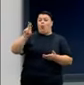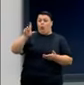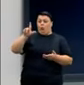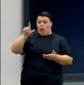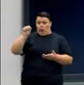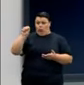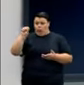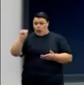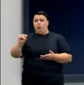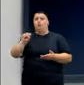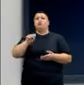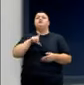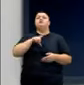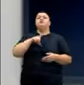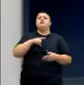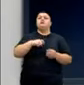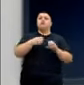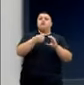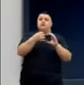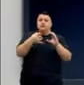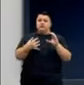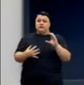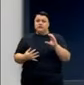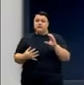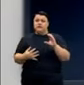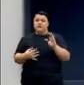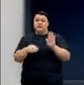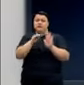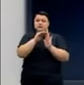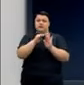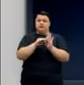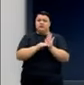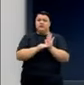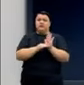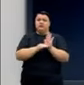Também podem ser classificados em protostômios e